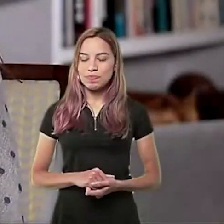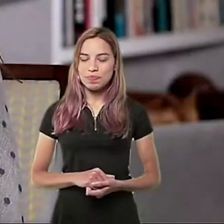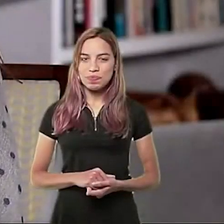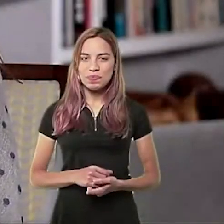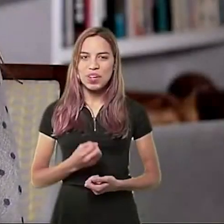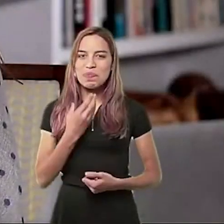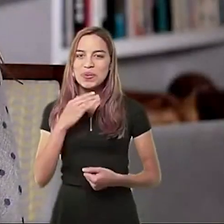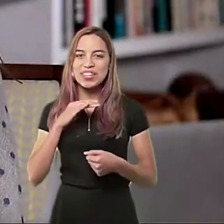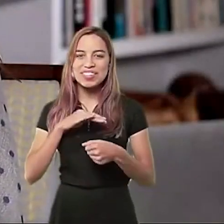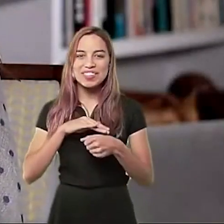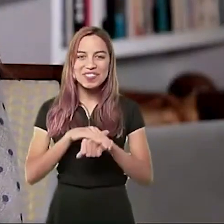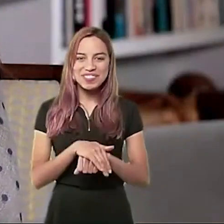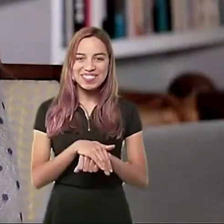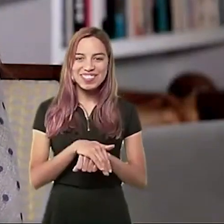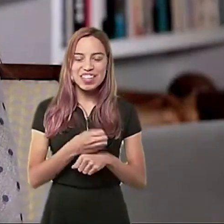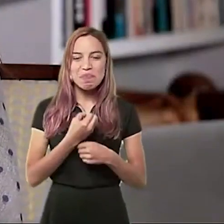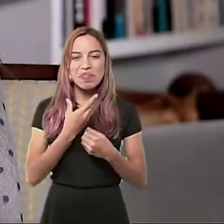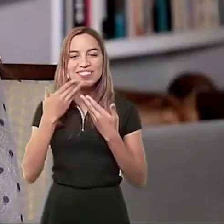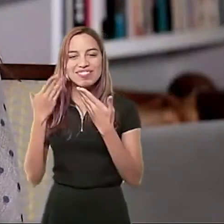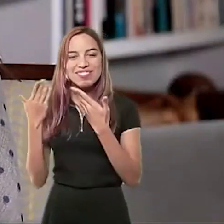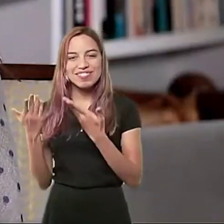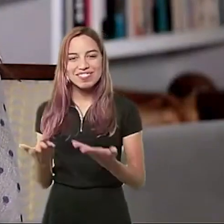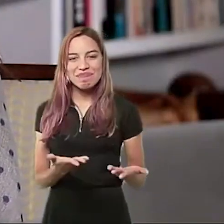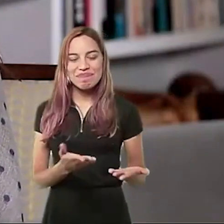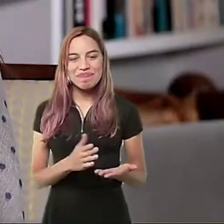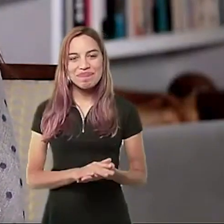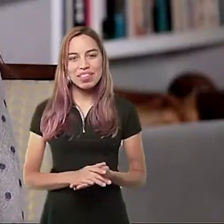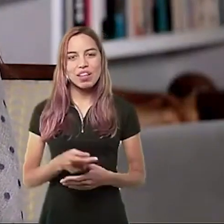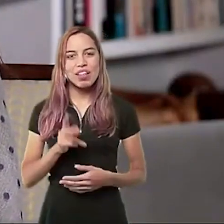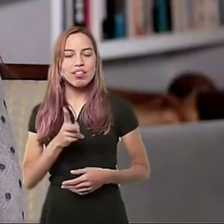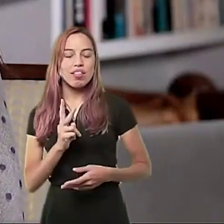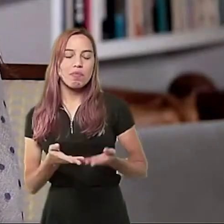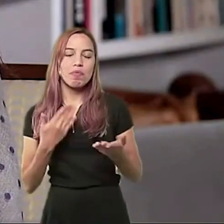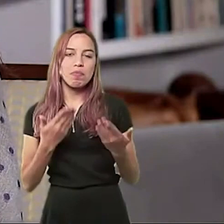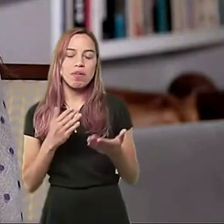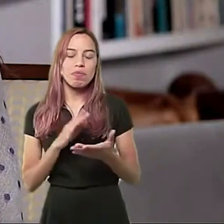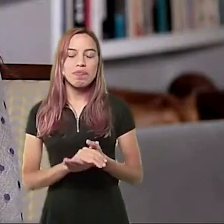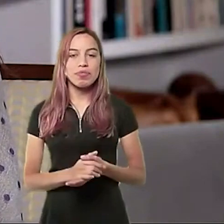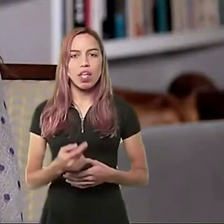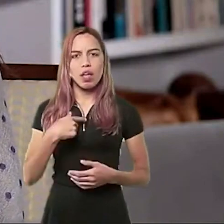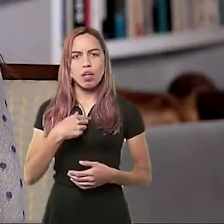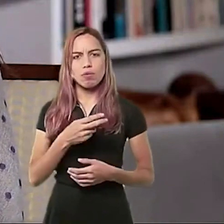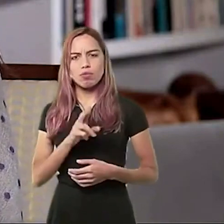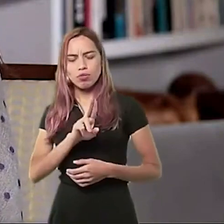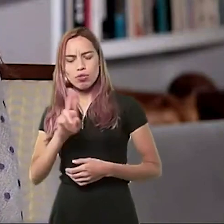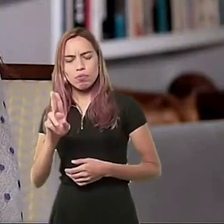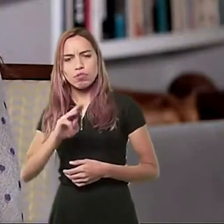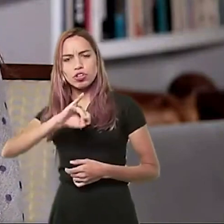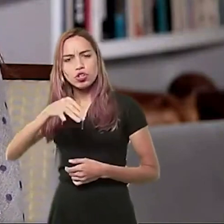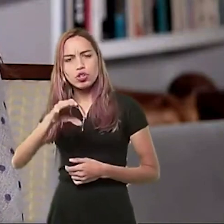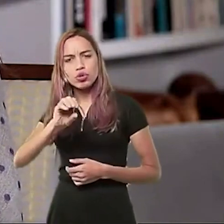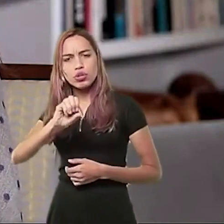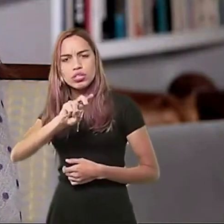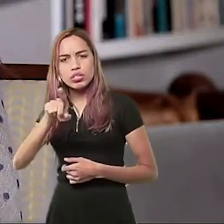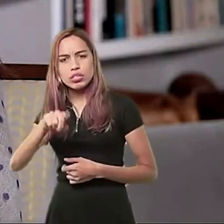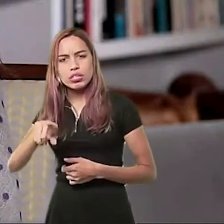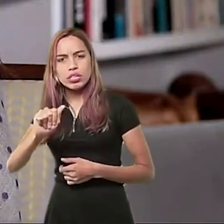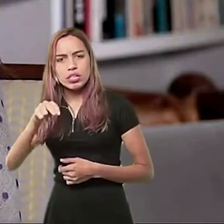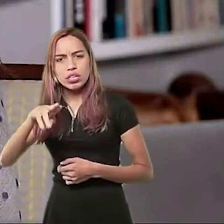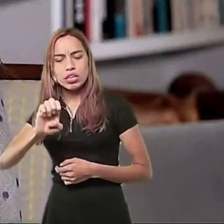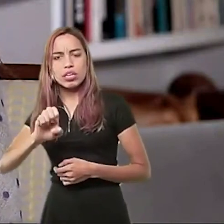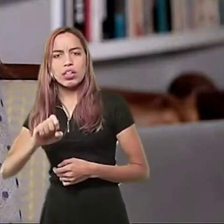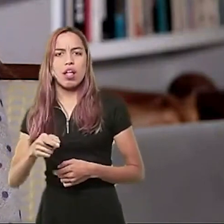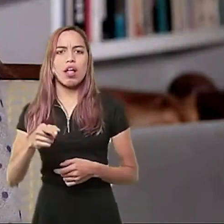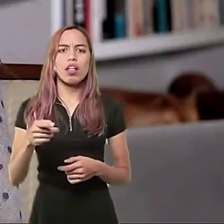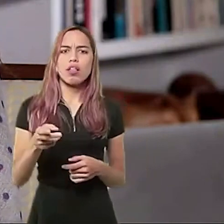Boa noite, bem-vindos ao Sempre um Papo. Eu sou Josane Faleiro. Para quem não conhece, Sempre um Papo é um